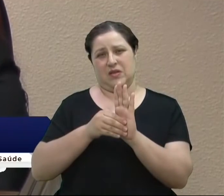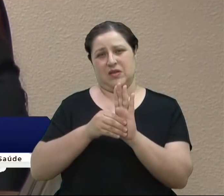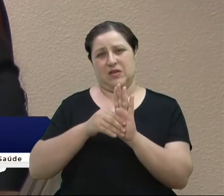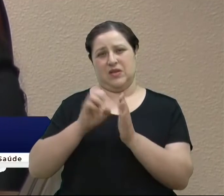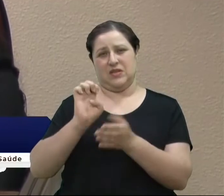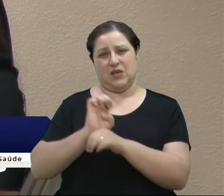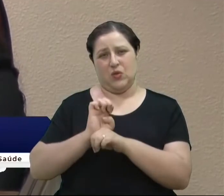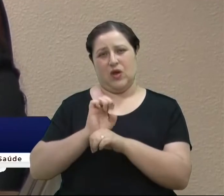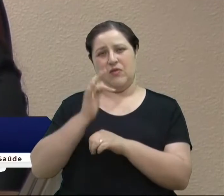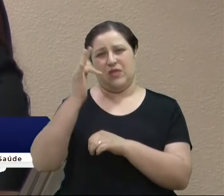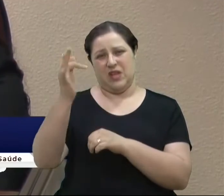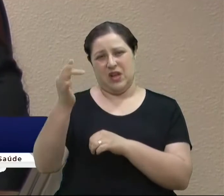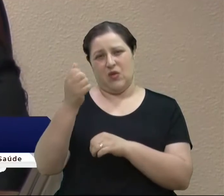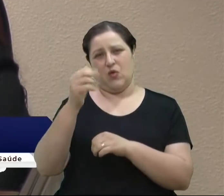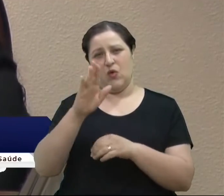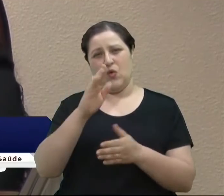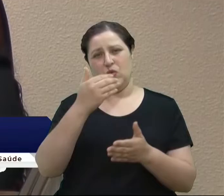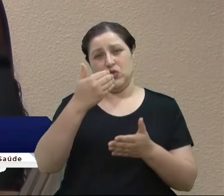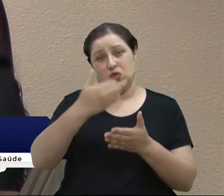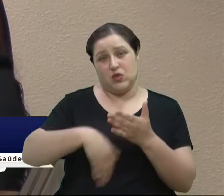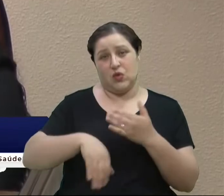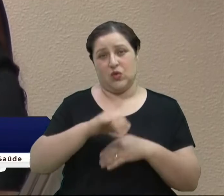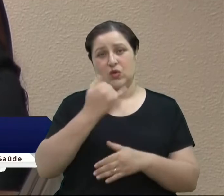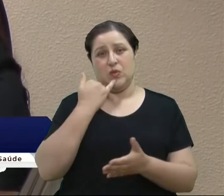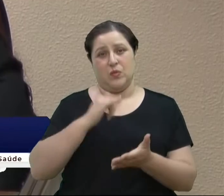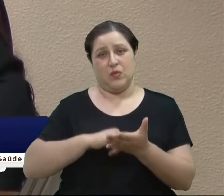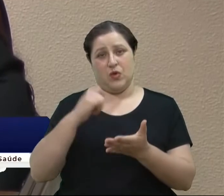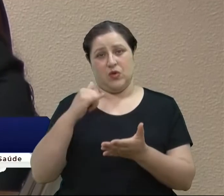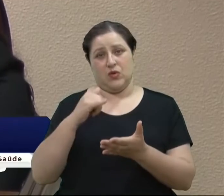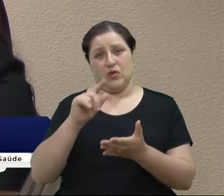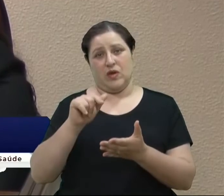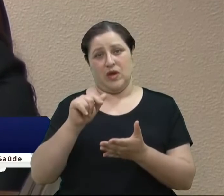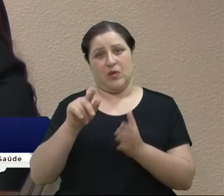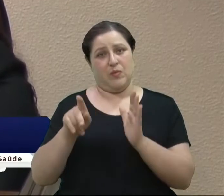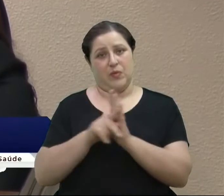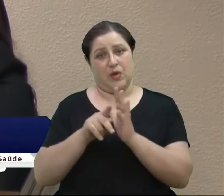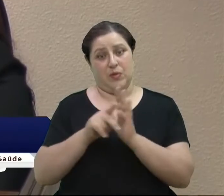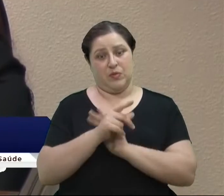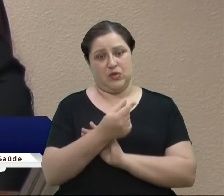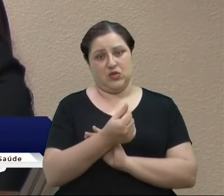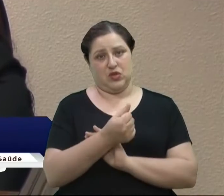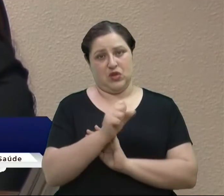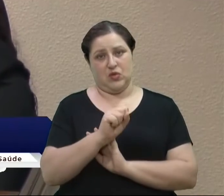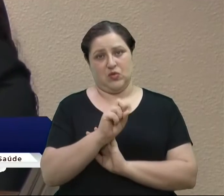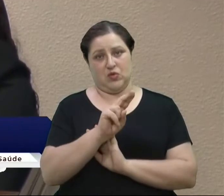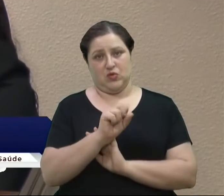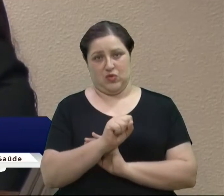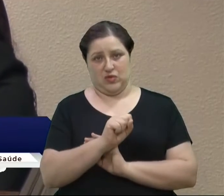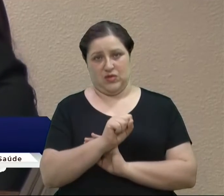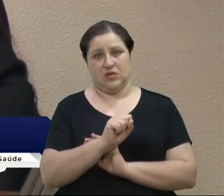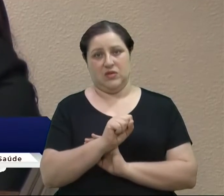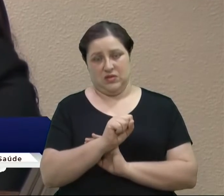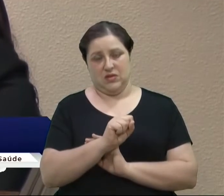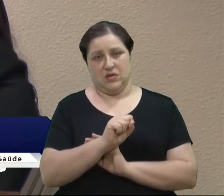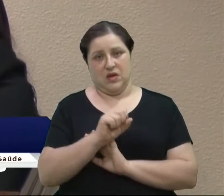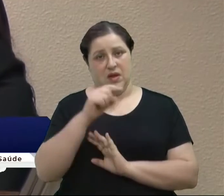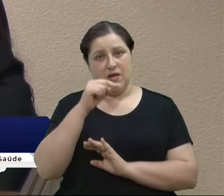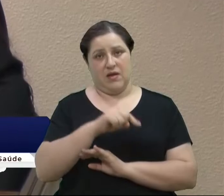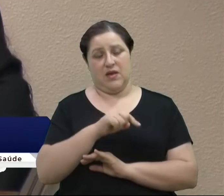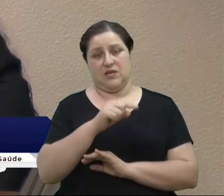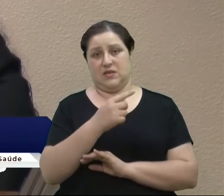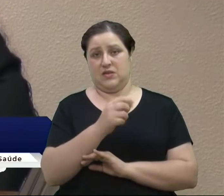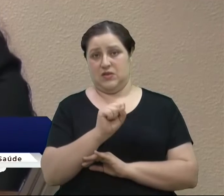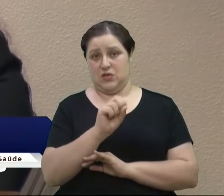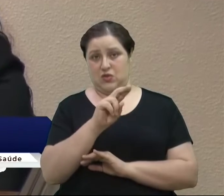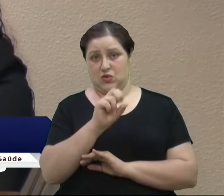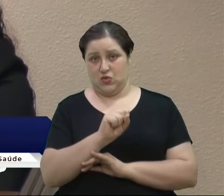impostos, seja por que via pública que vier, ela é recurso SUS. E isso muitas vezes não entra